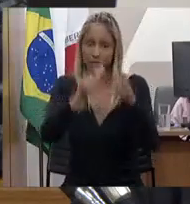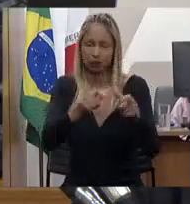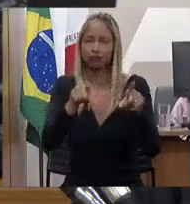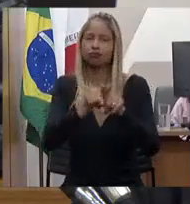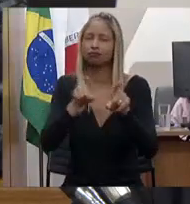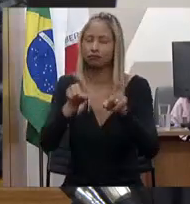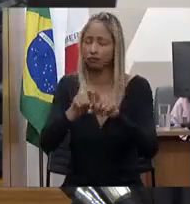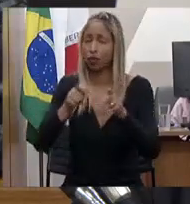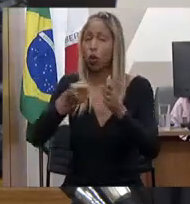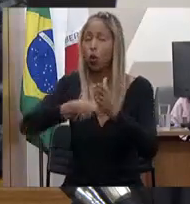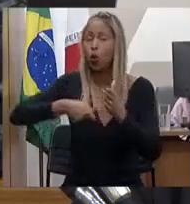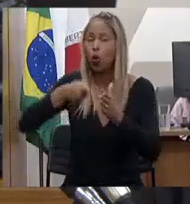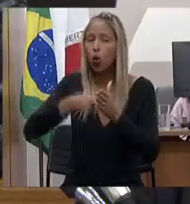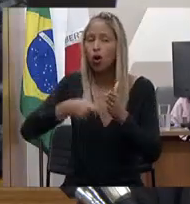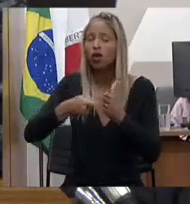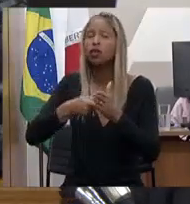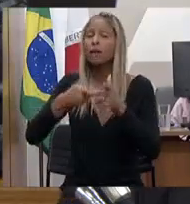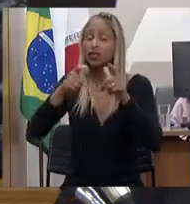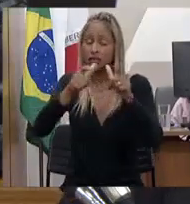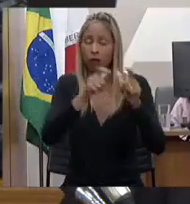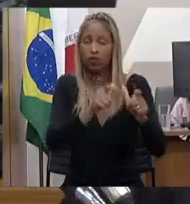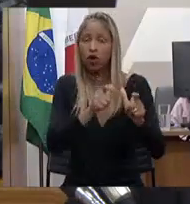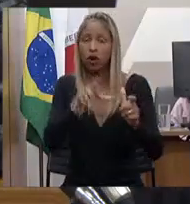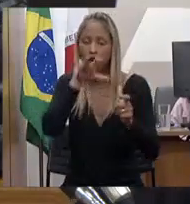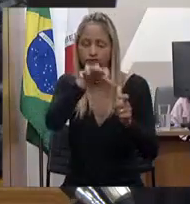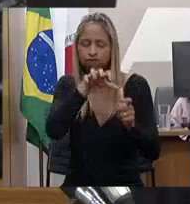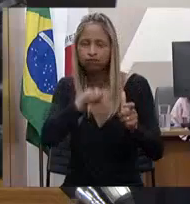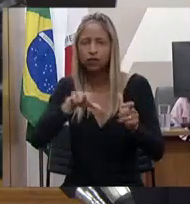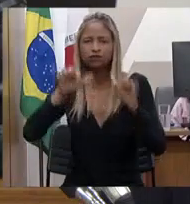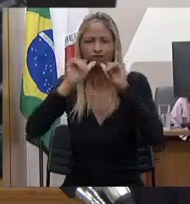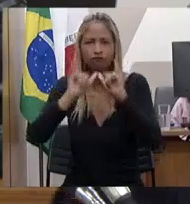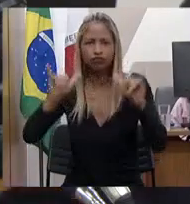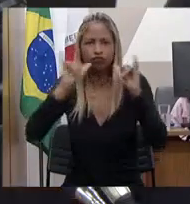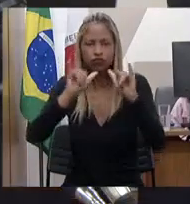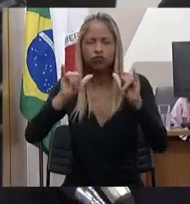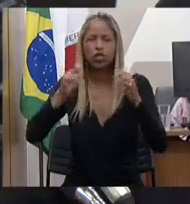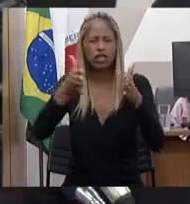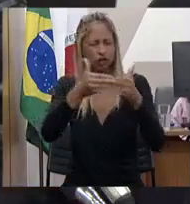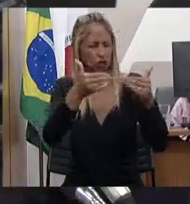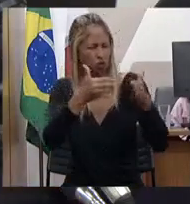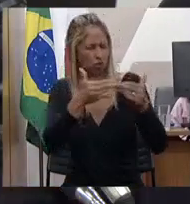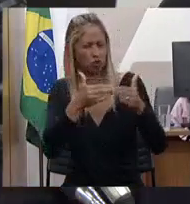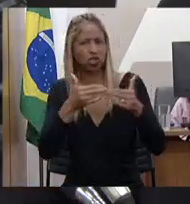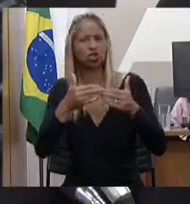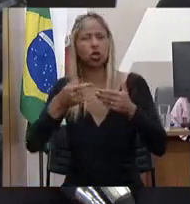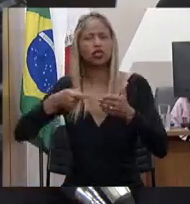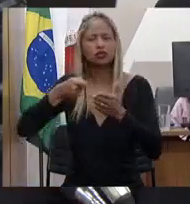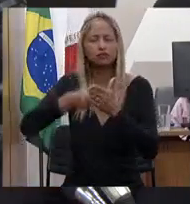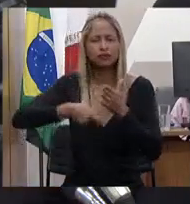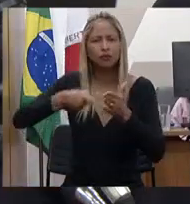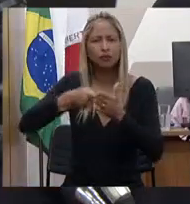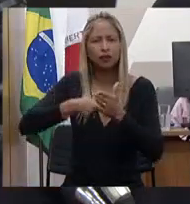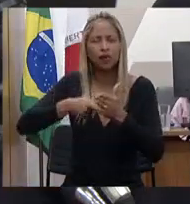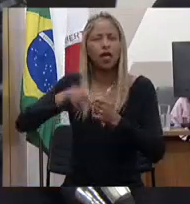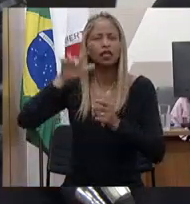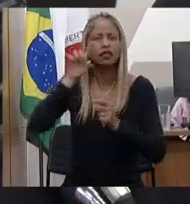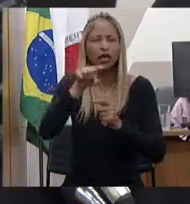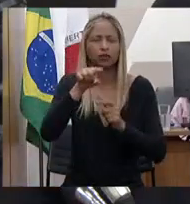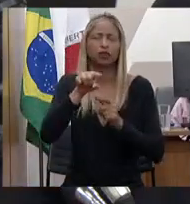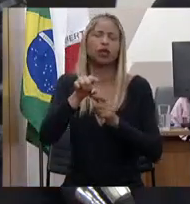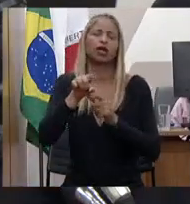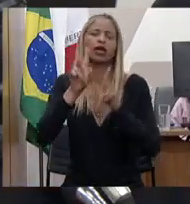a luta de classes nós precisamos ocupar com as nossas vozes com as nossas reivindicações com as nossas lutas denunciando